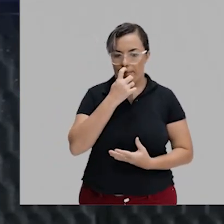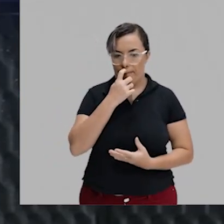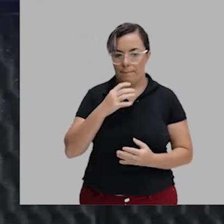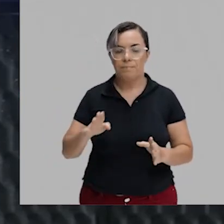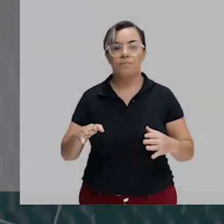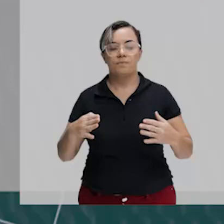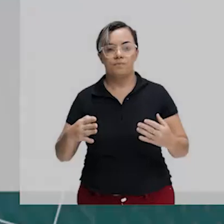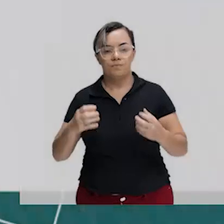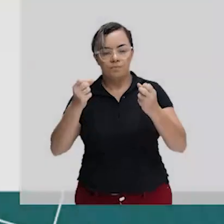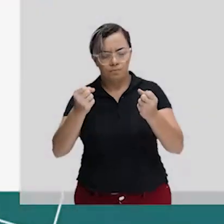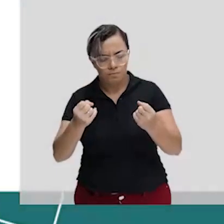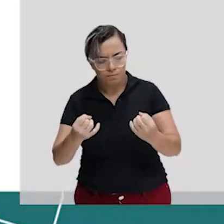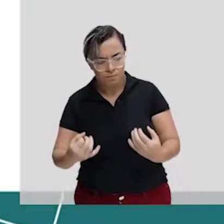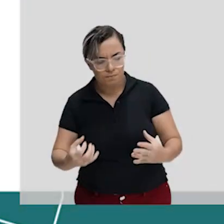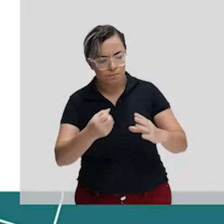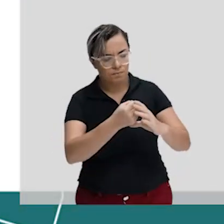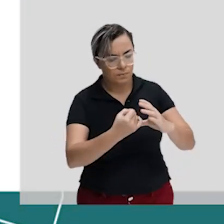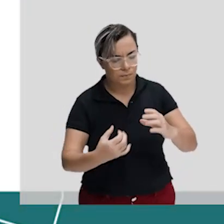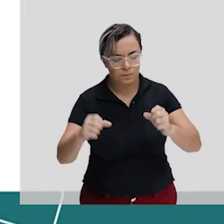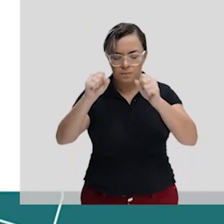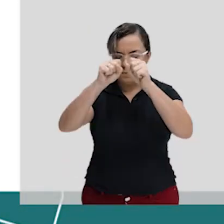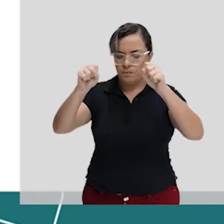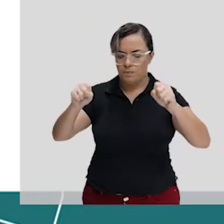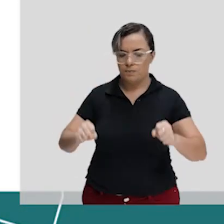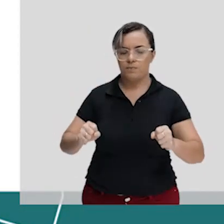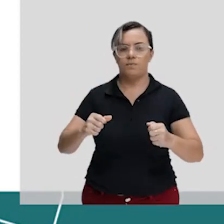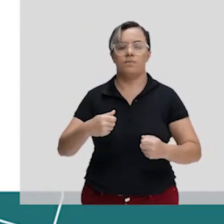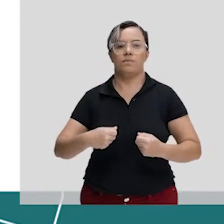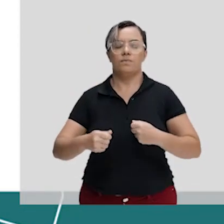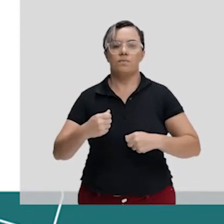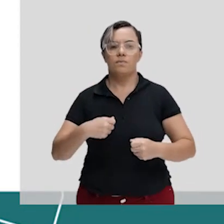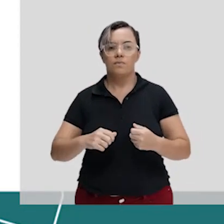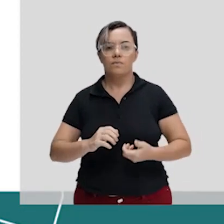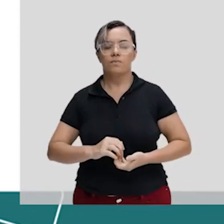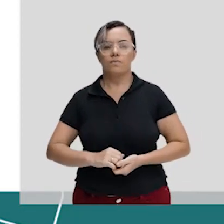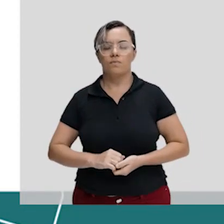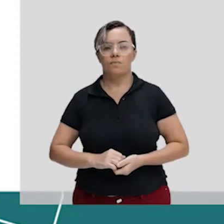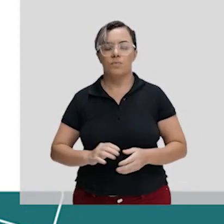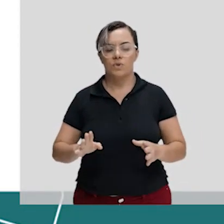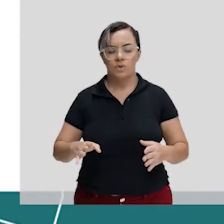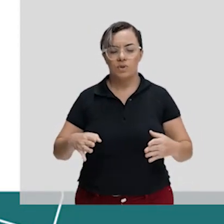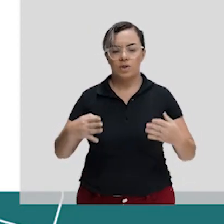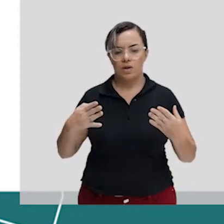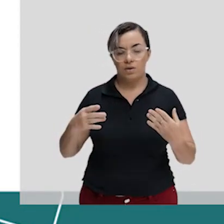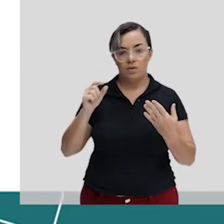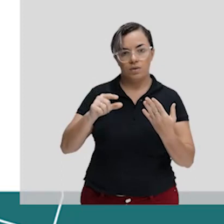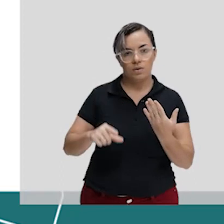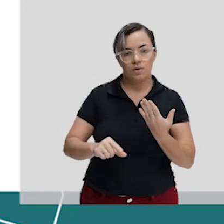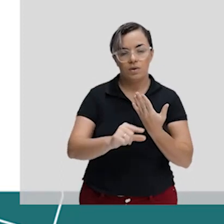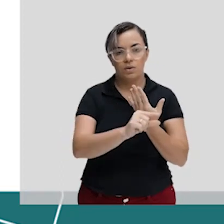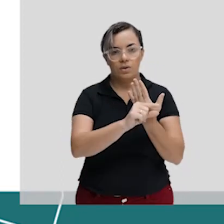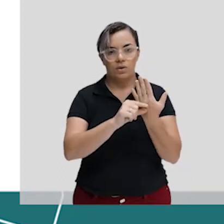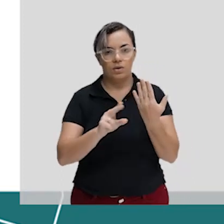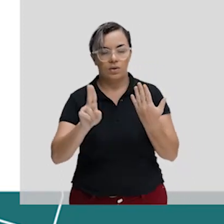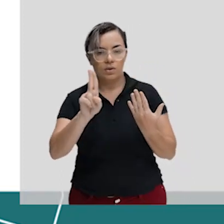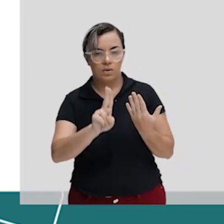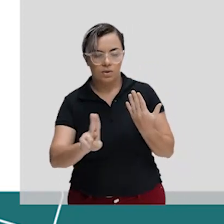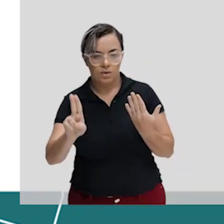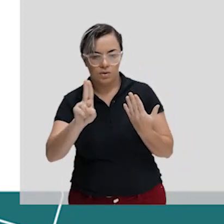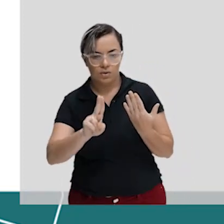se fala de características do mercantilismo, a gente olha muitos autores utilizando